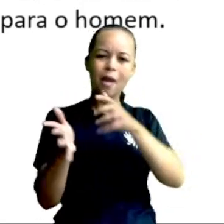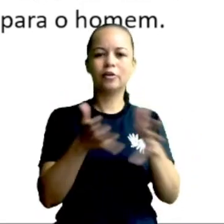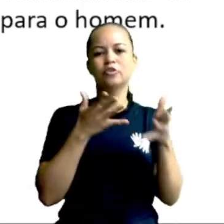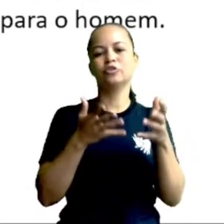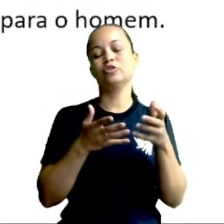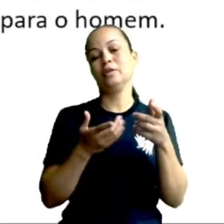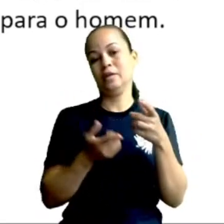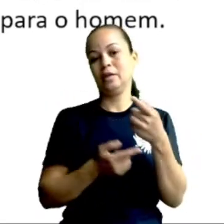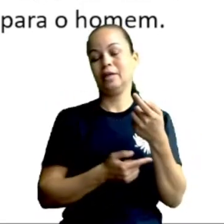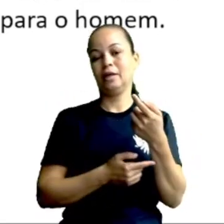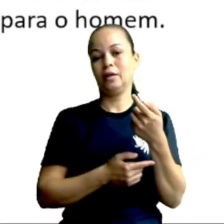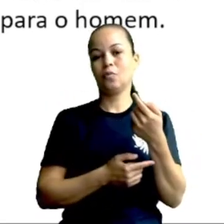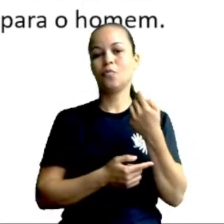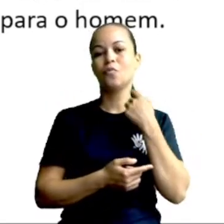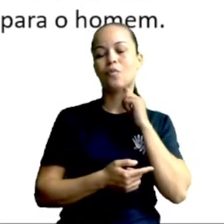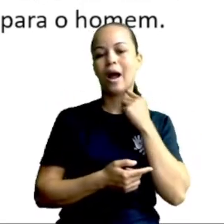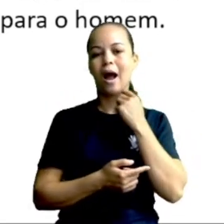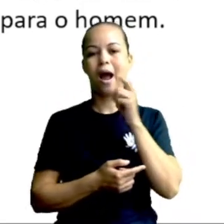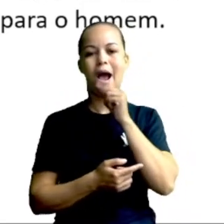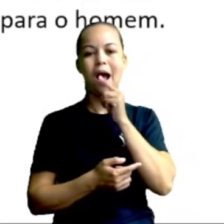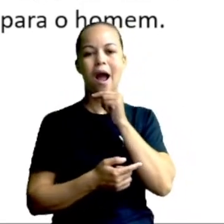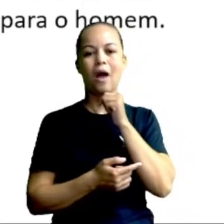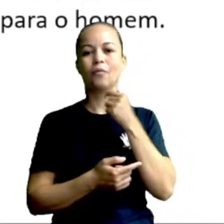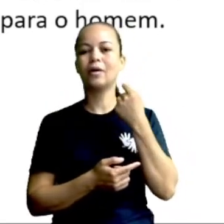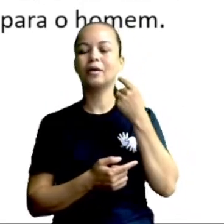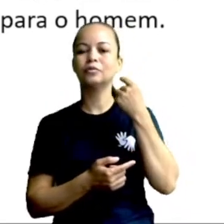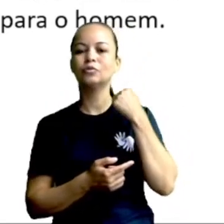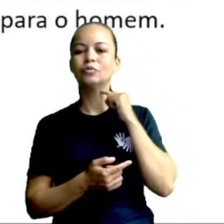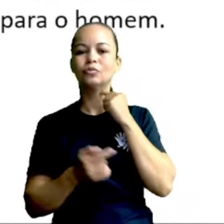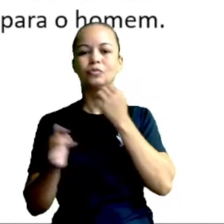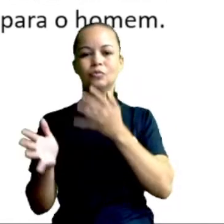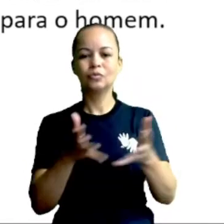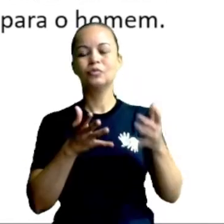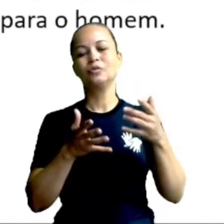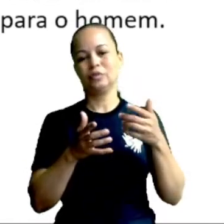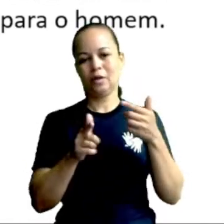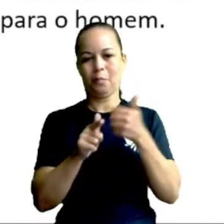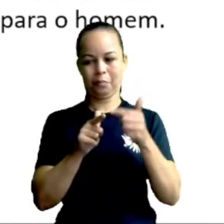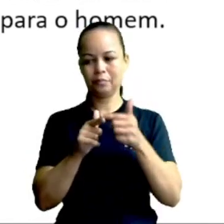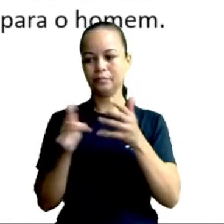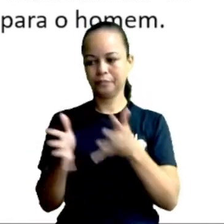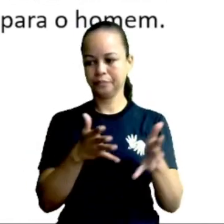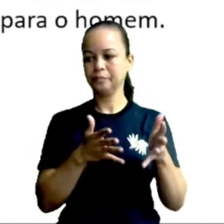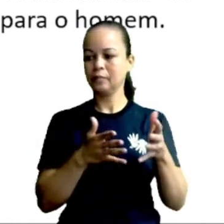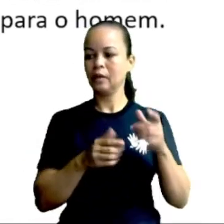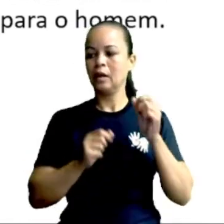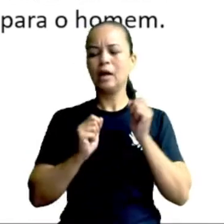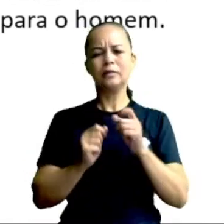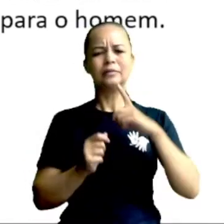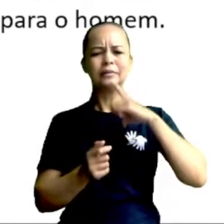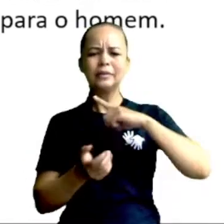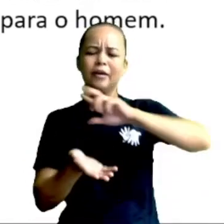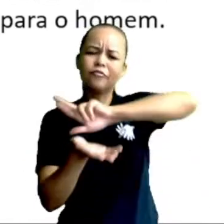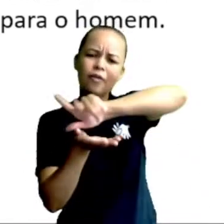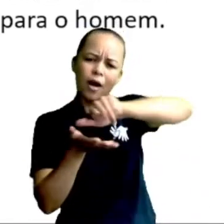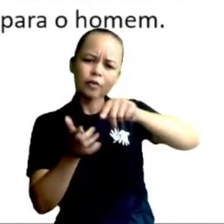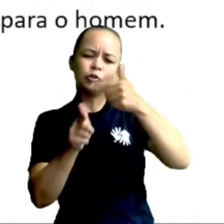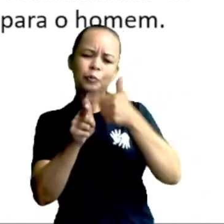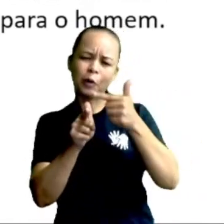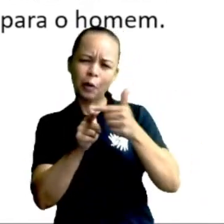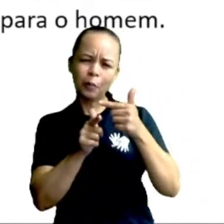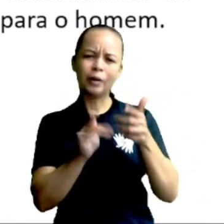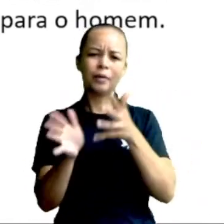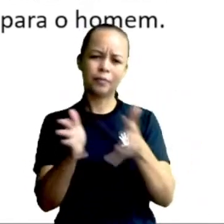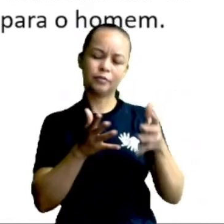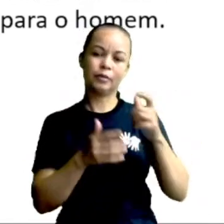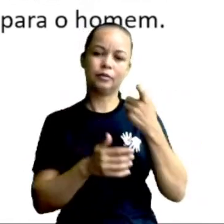e contaminação da água, várias espécies, né, poderão morrer. Além das consequências para espécies marinhas, são também